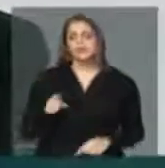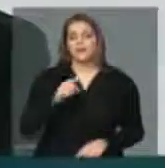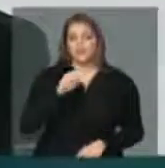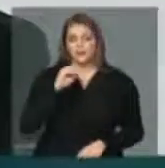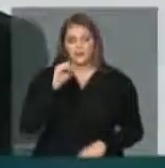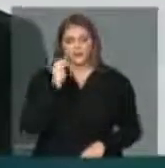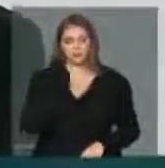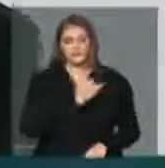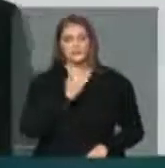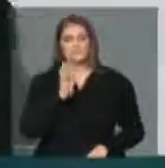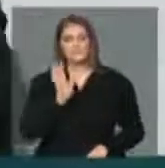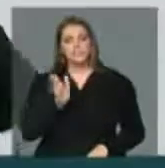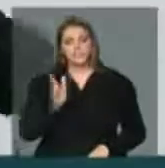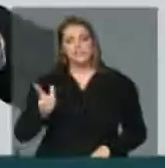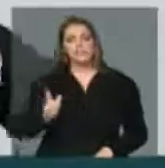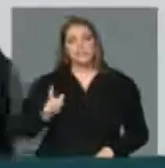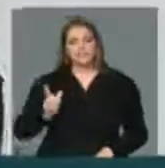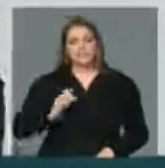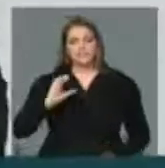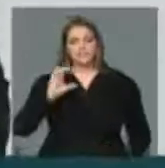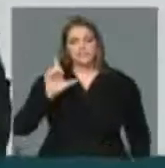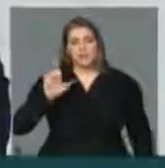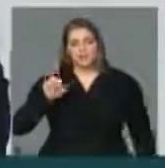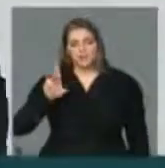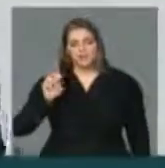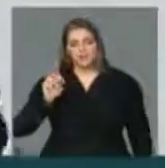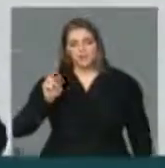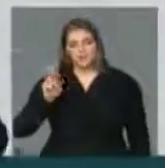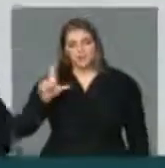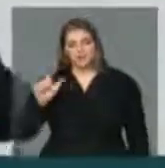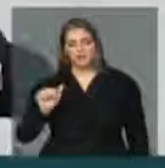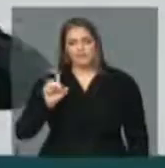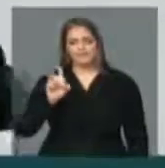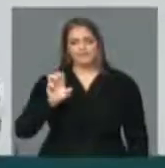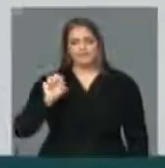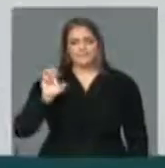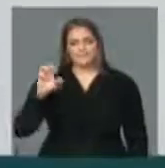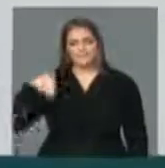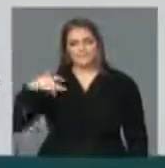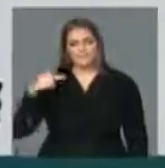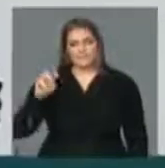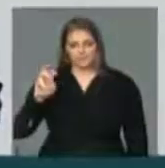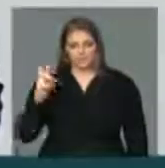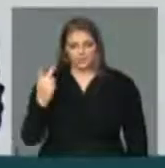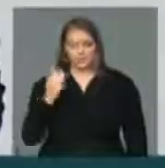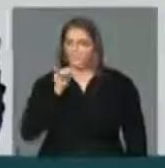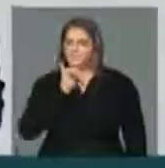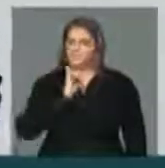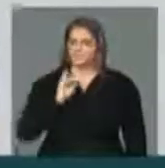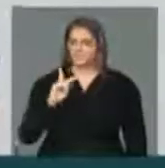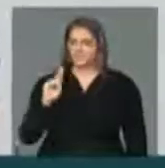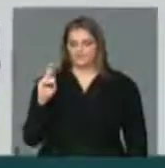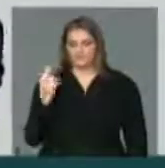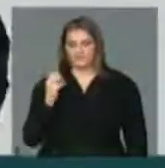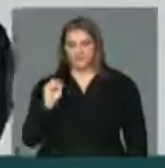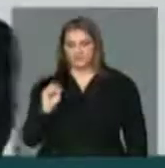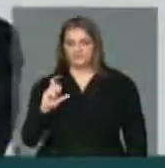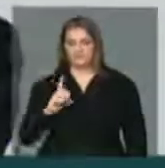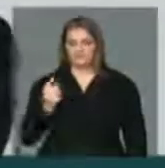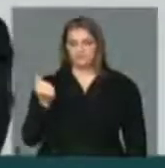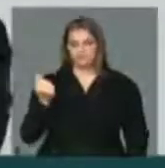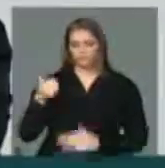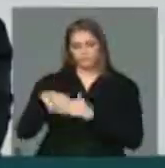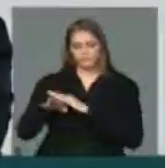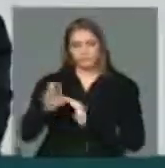cláusula de desempenho. No momento em que hoje o PHS tem um fundo partidário de cerca de R$200